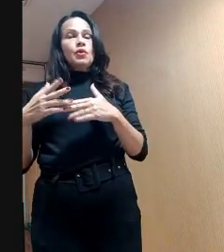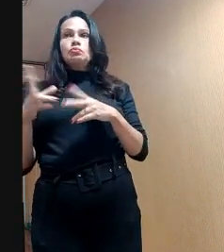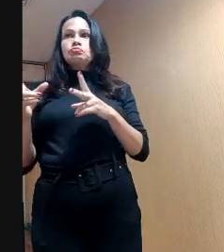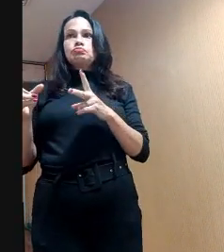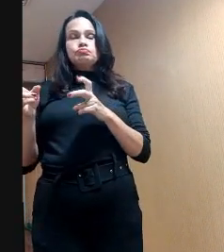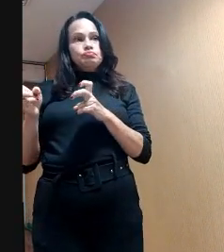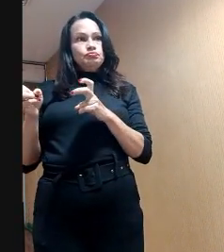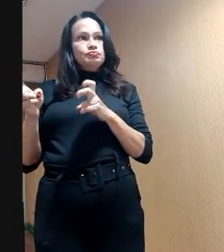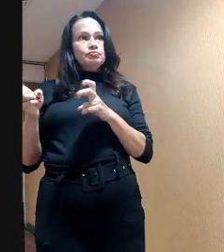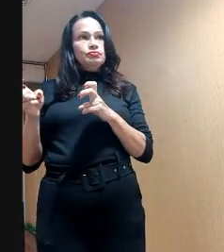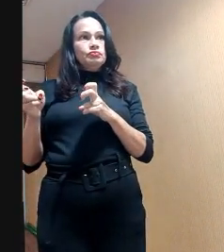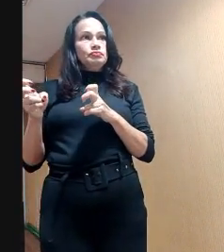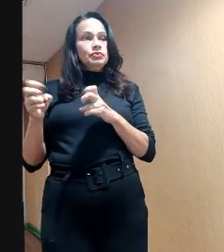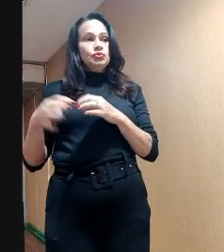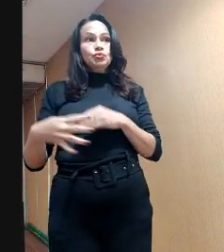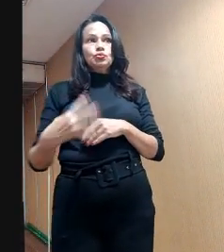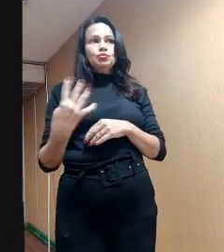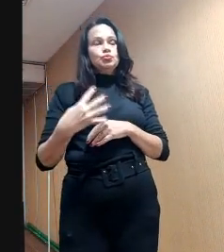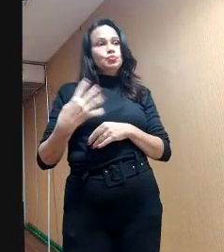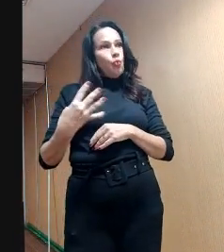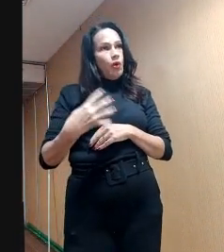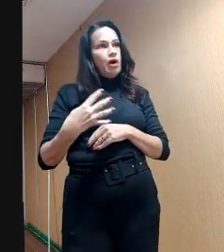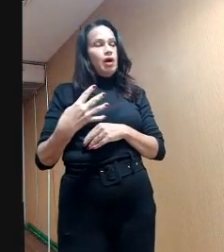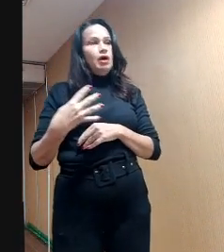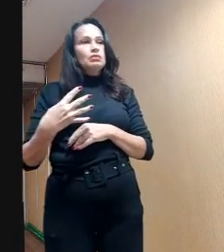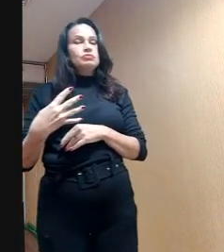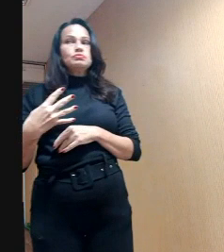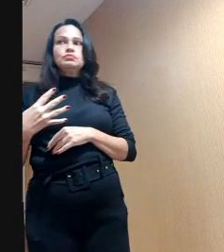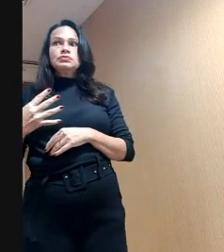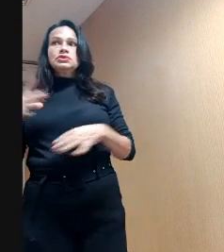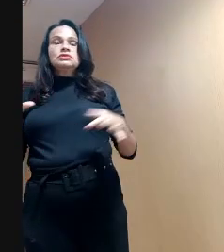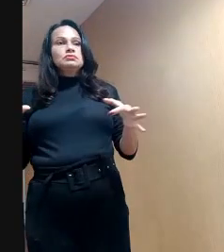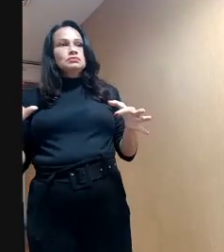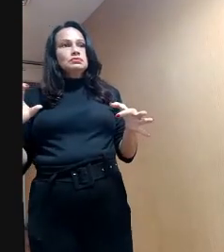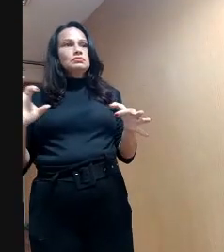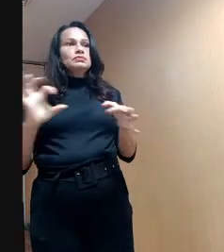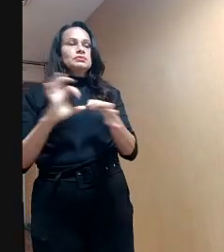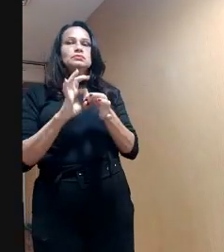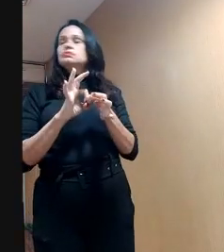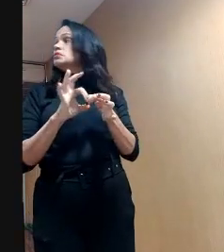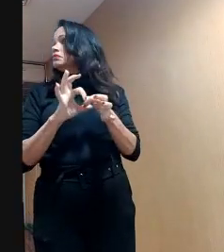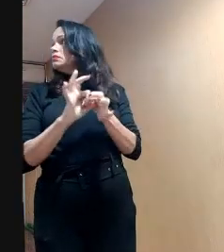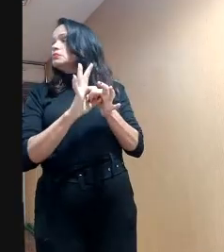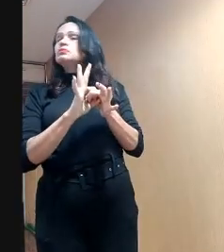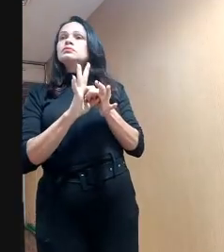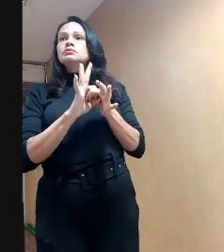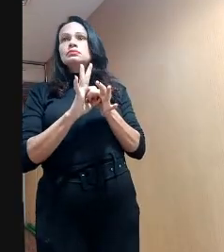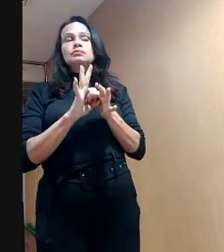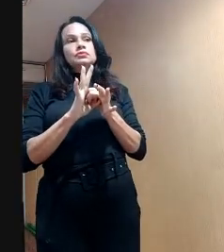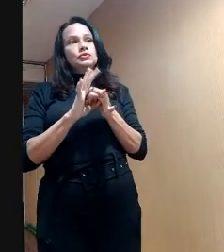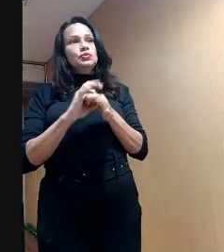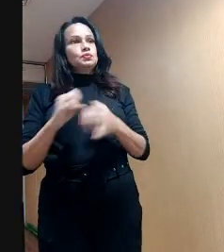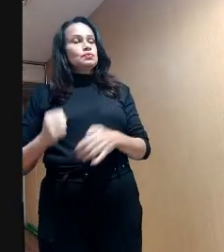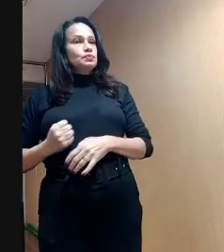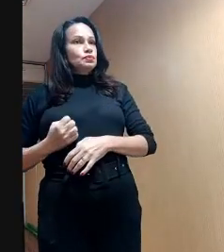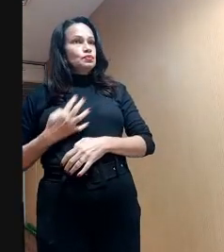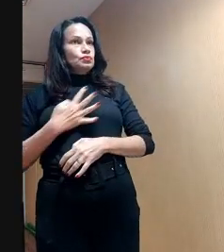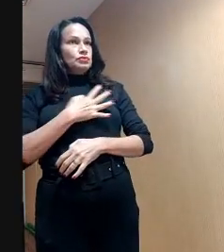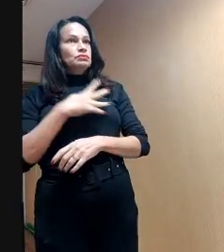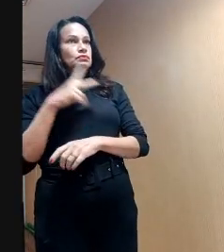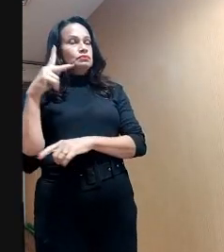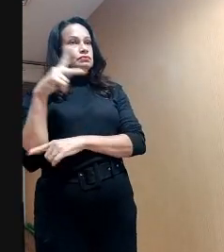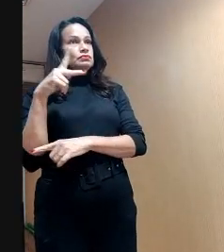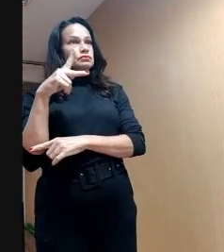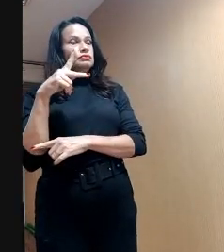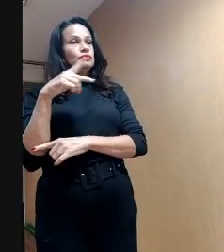a edição do 4º EMIP e essa ligação direta com a existência, o aniversário do Campus Pesqueira,